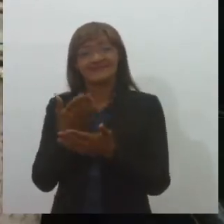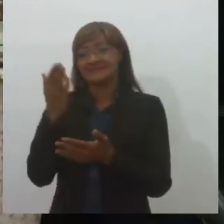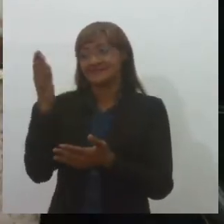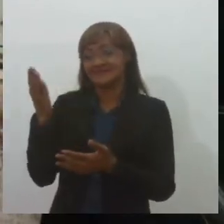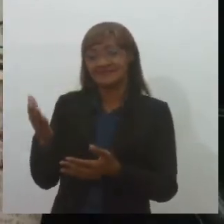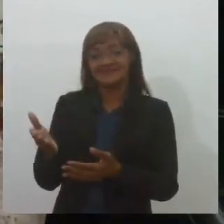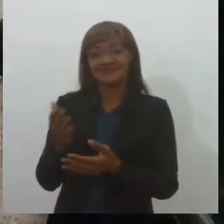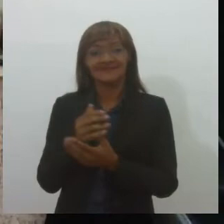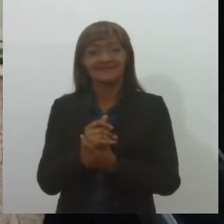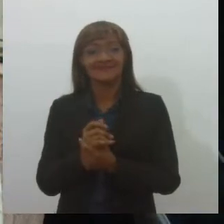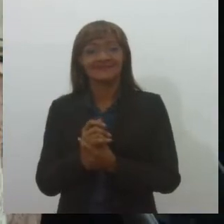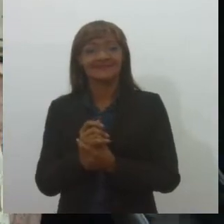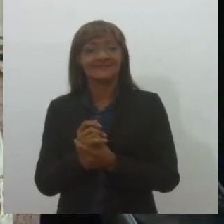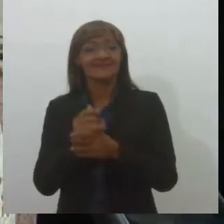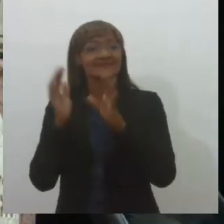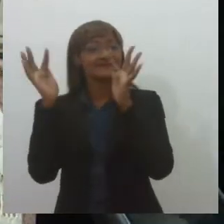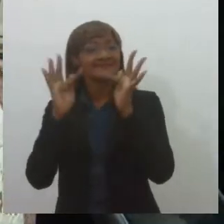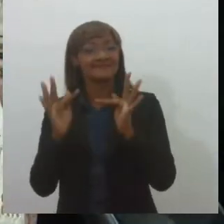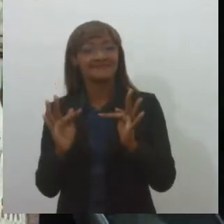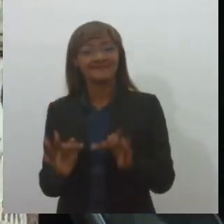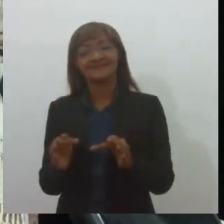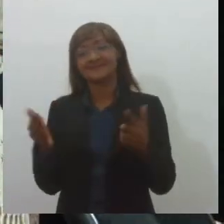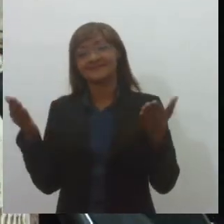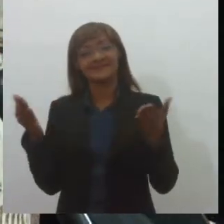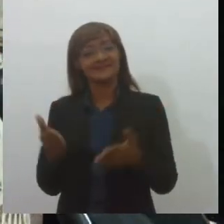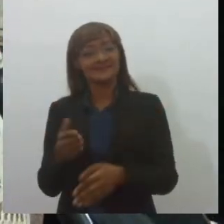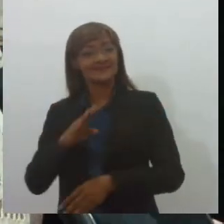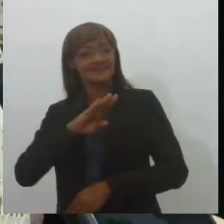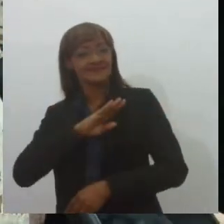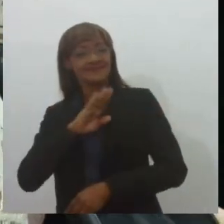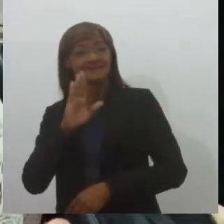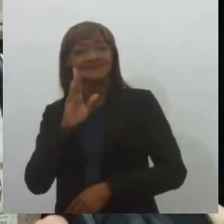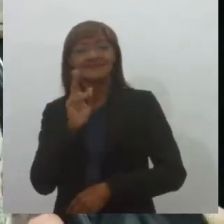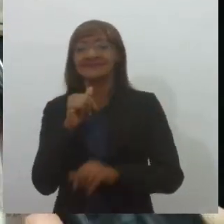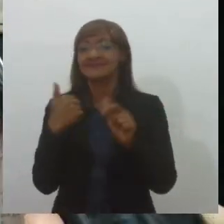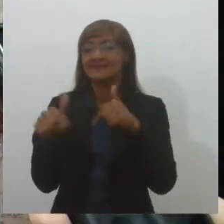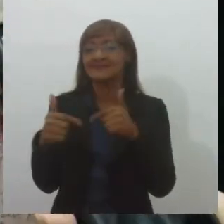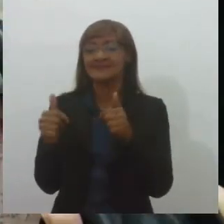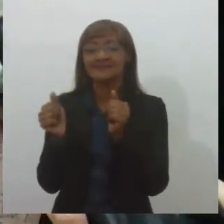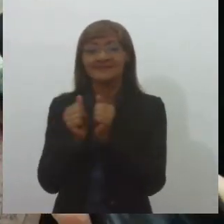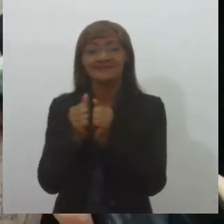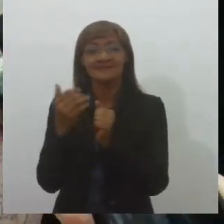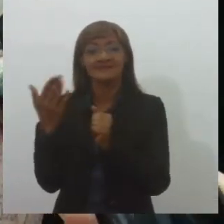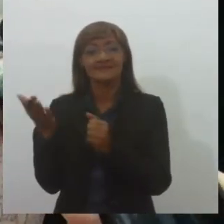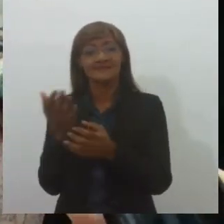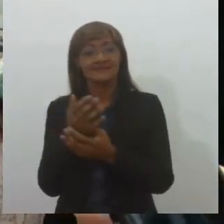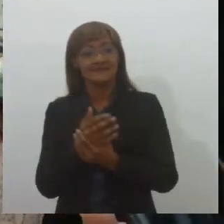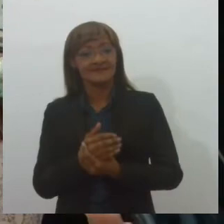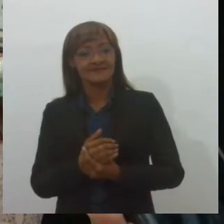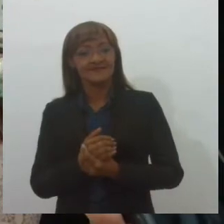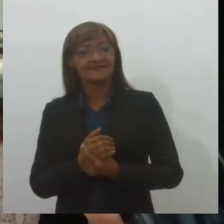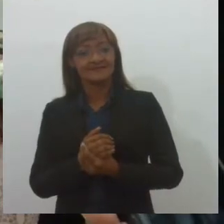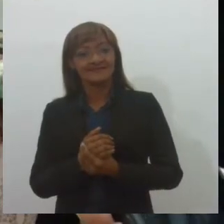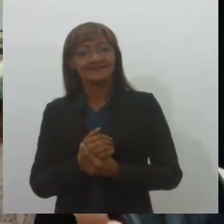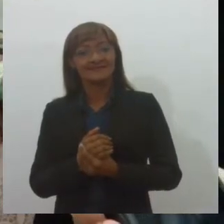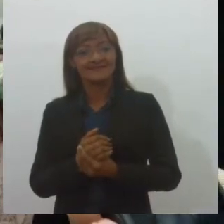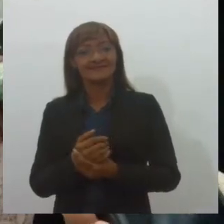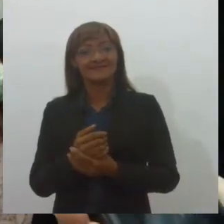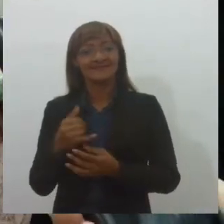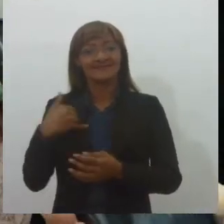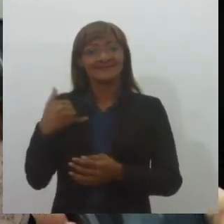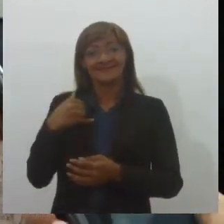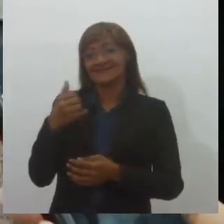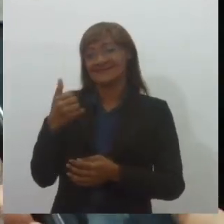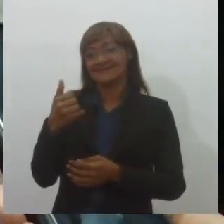Bernardo me sinto muito honrada e participarem ser colega de trabalho do Bernardo desde os 19